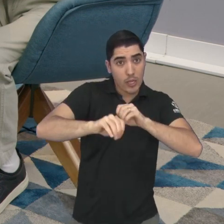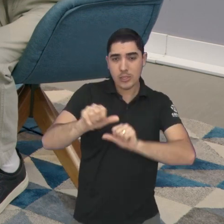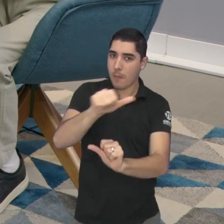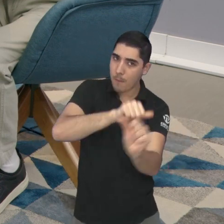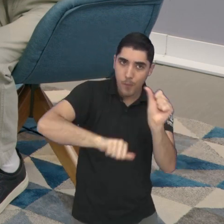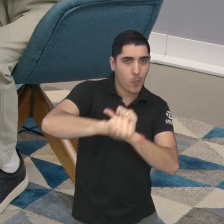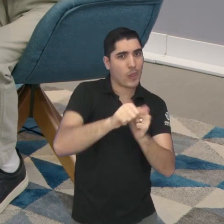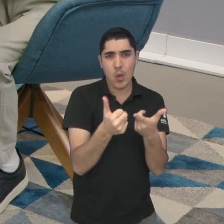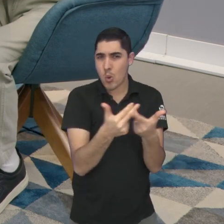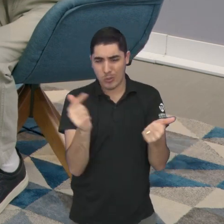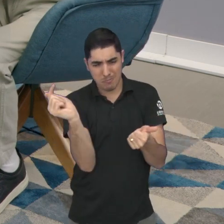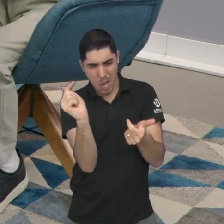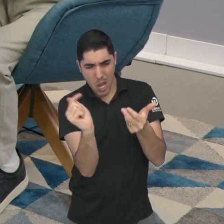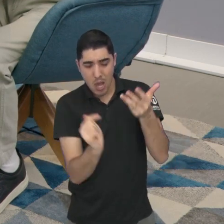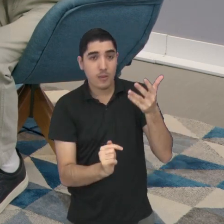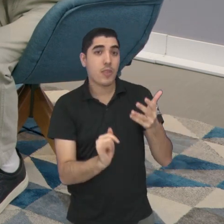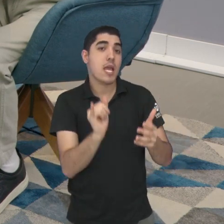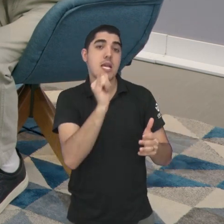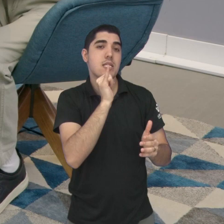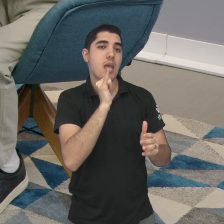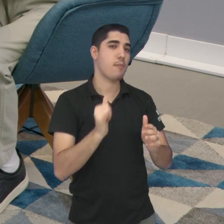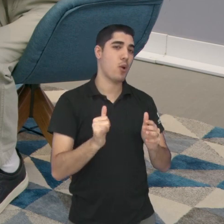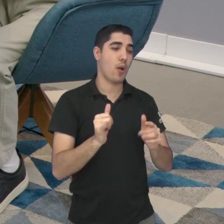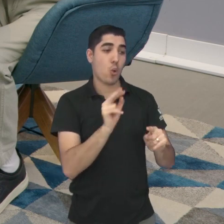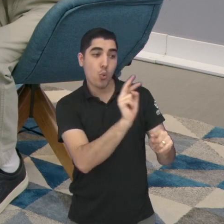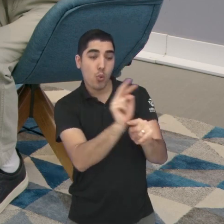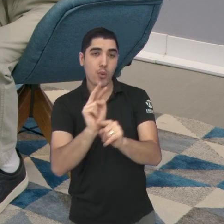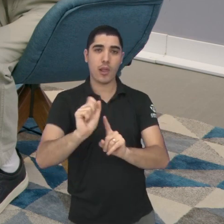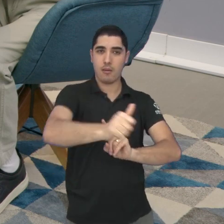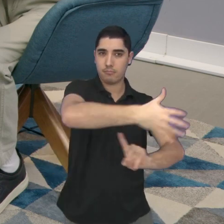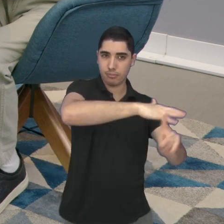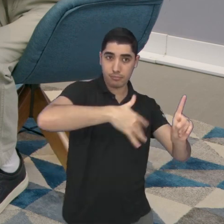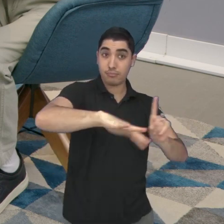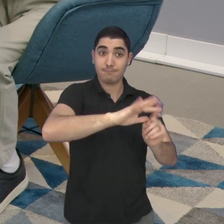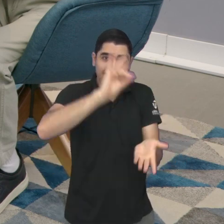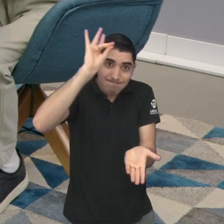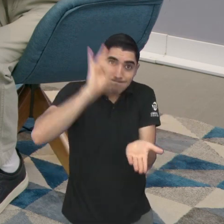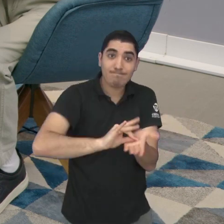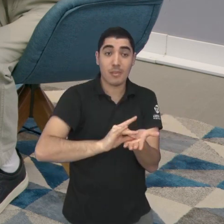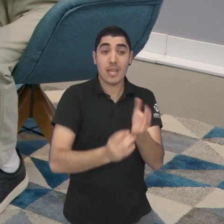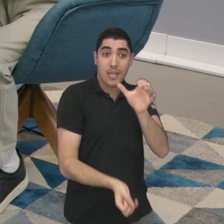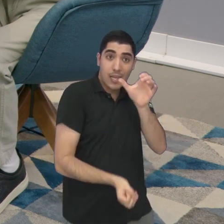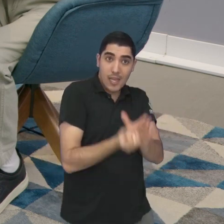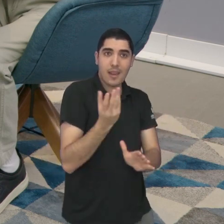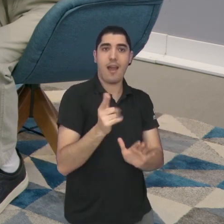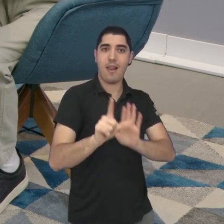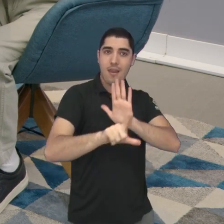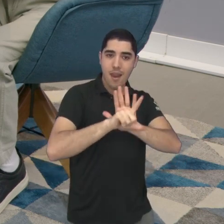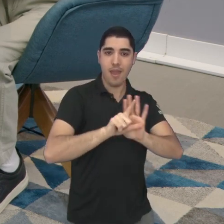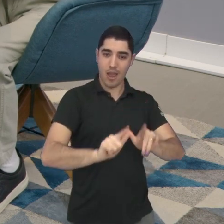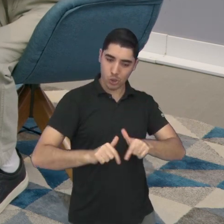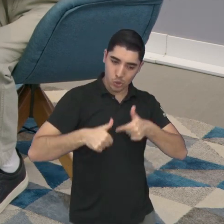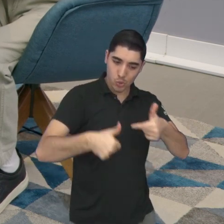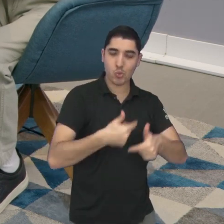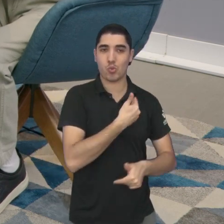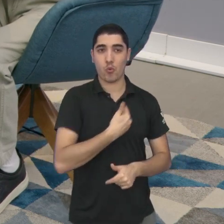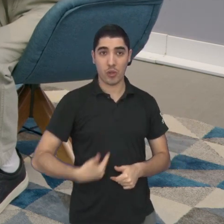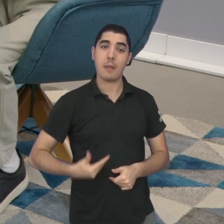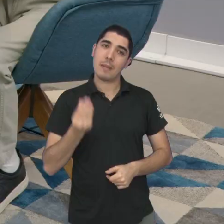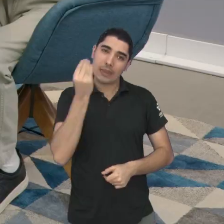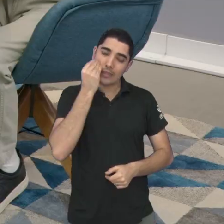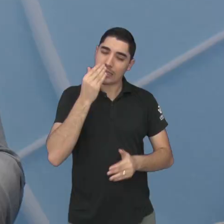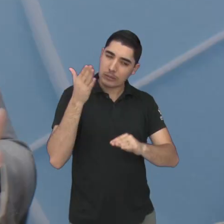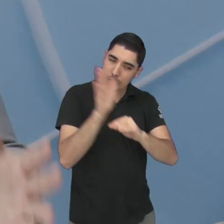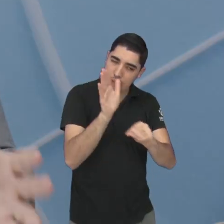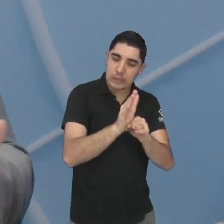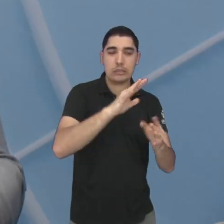vamos ter que falar de preservação ambiental e real, né? de realmente política de um desenvolvimento que seja sustentável.